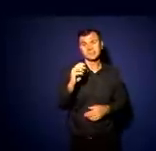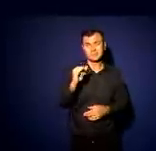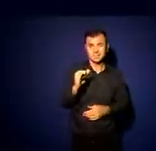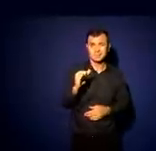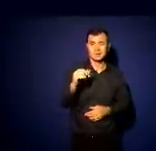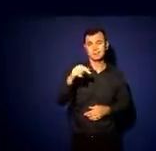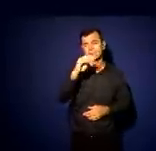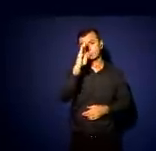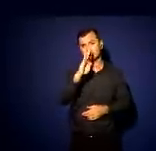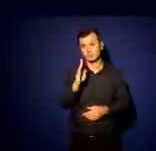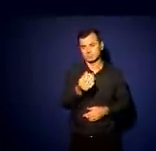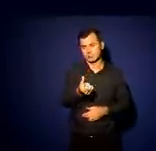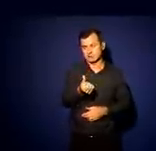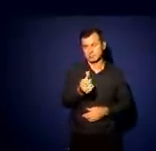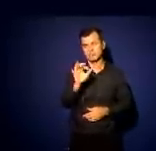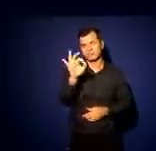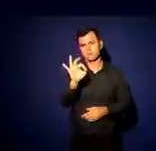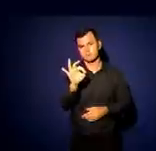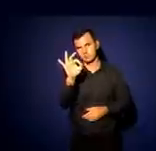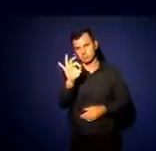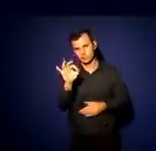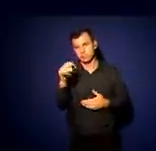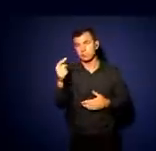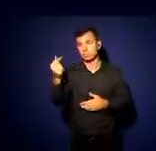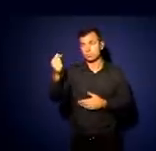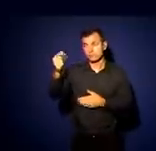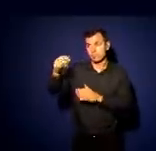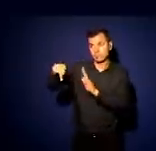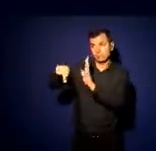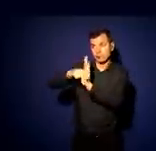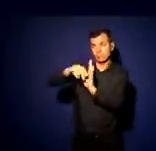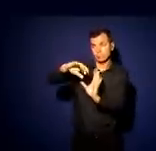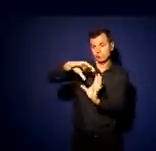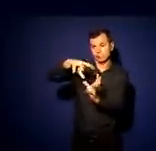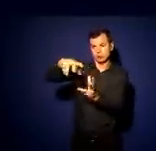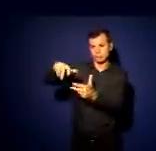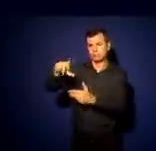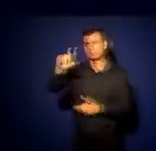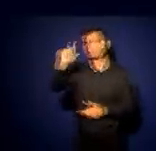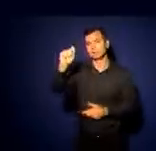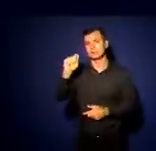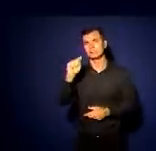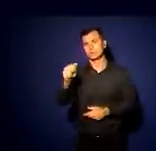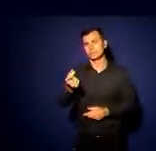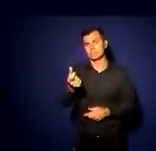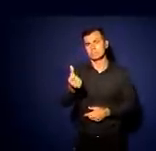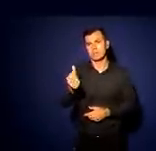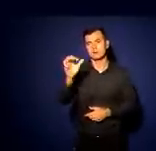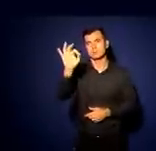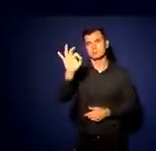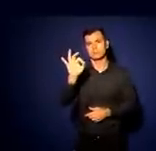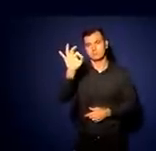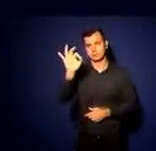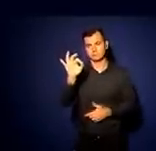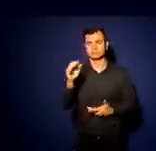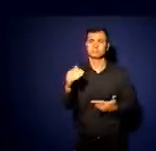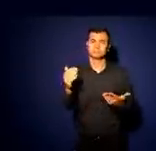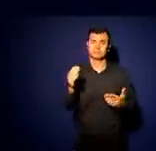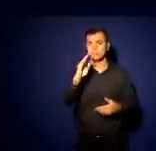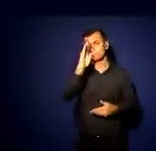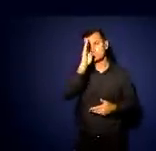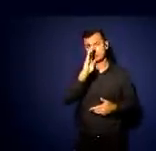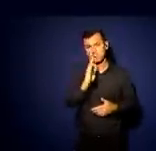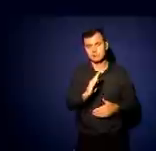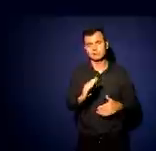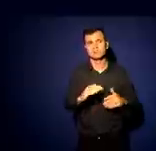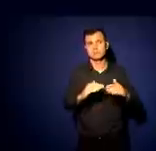6% né então do fundo global que é mais marquei 10 é ponto 6% é uma fração então o Brasil tá navegando